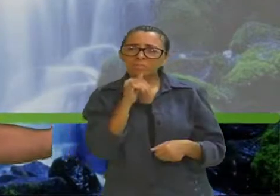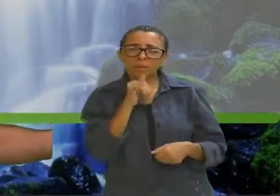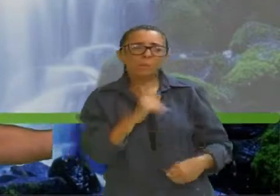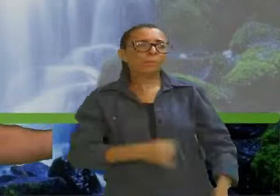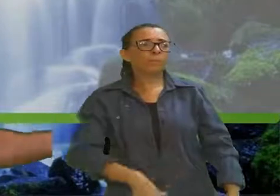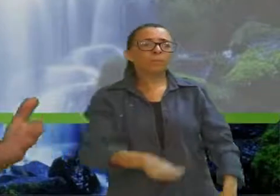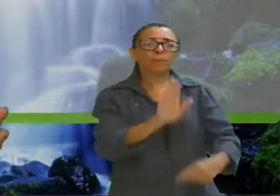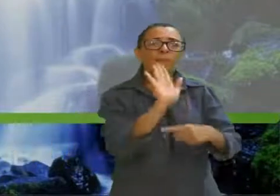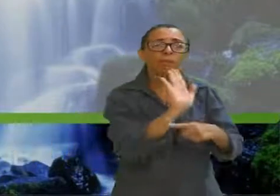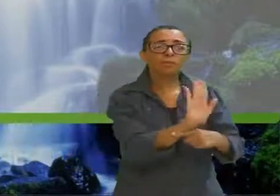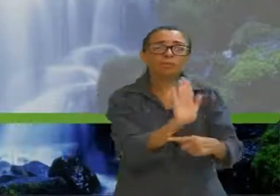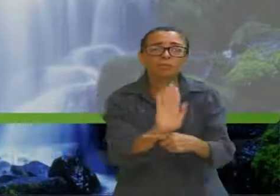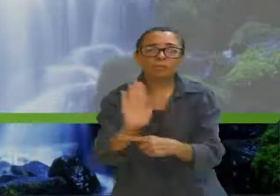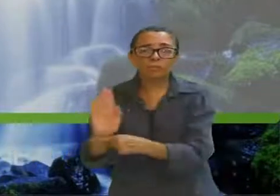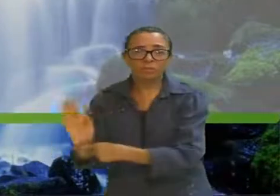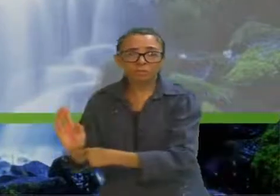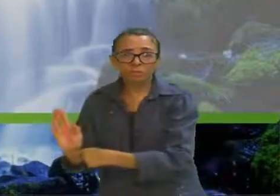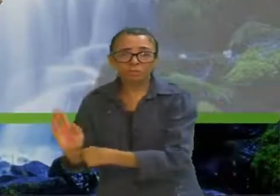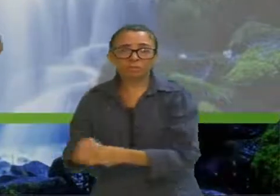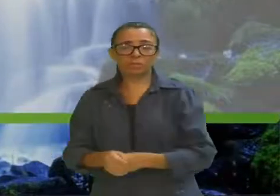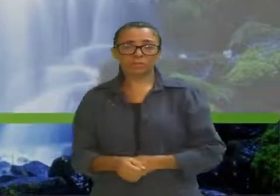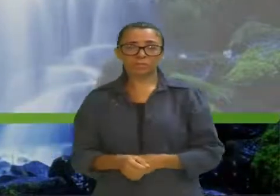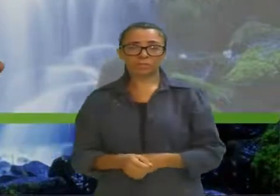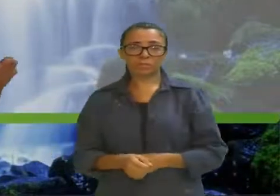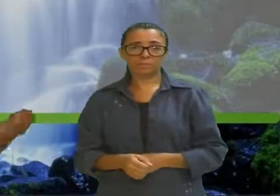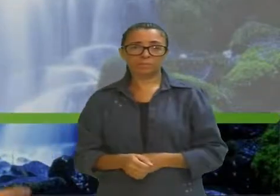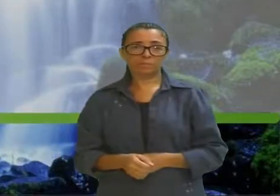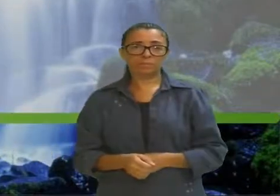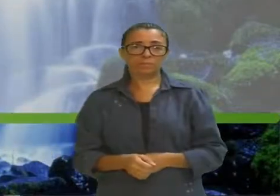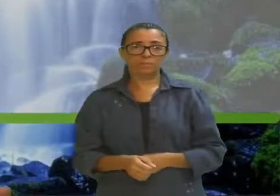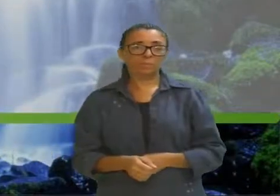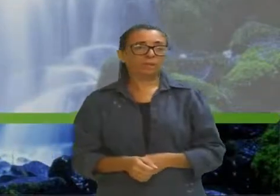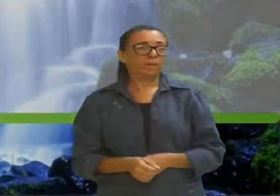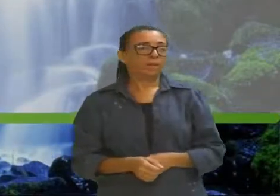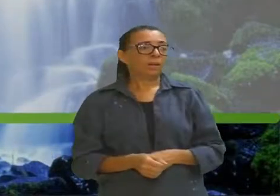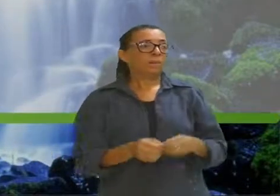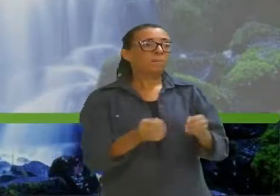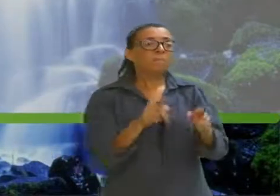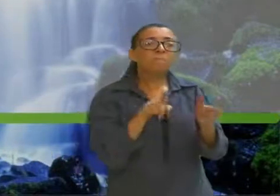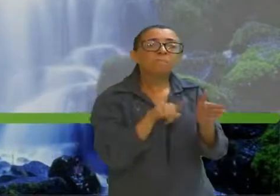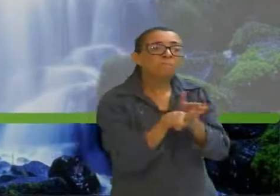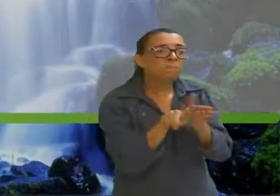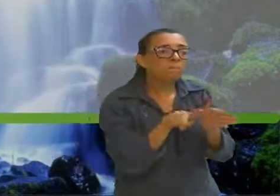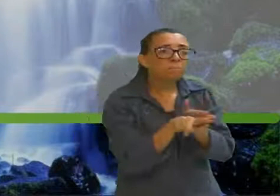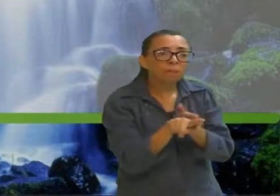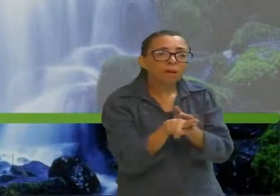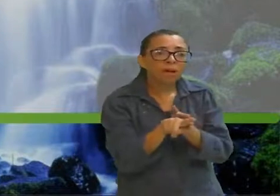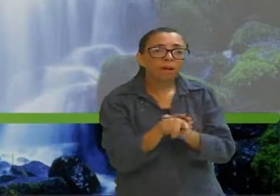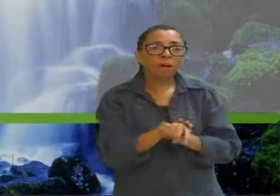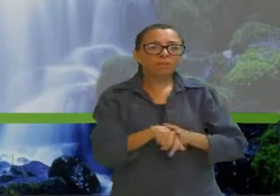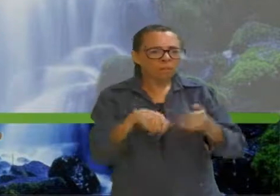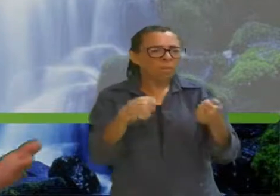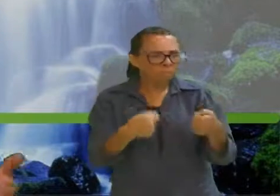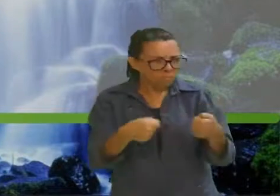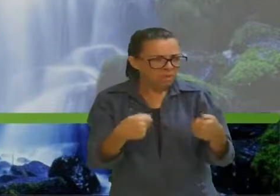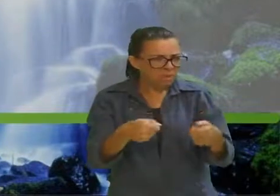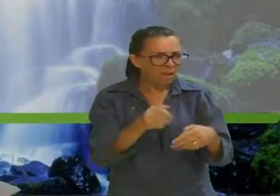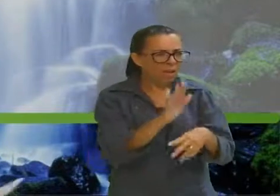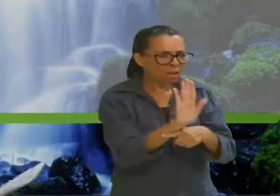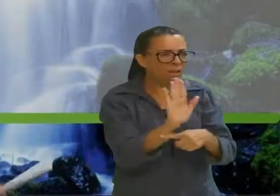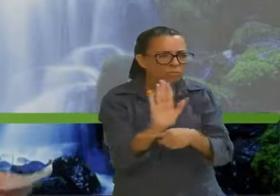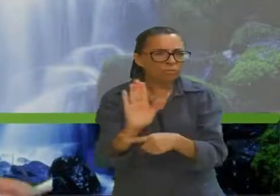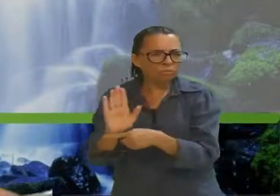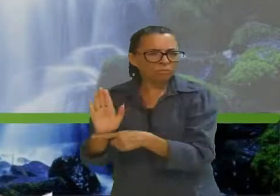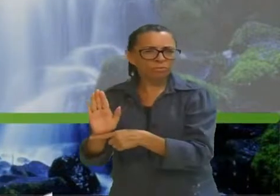morta. Quer dizer, essa fé que eu digo, que eu professo, que eu tenho, se aquilo que eu faço é o contrário